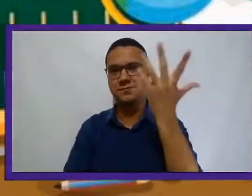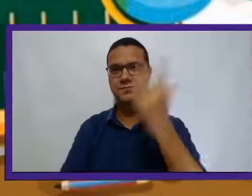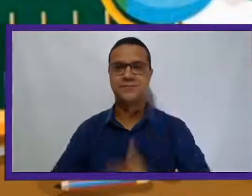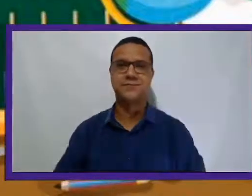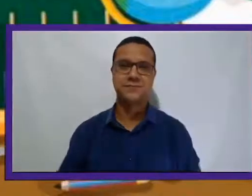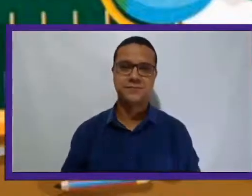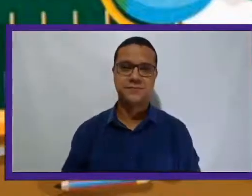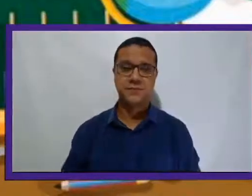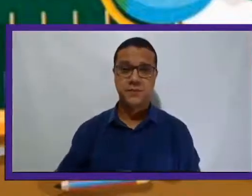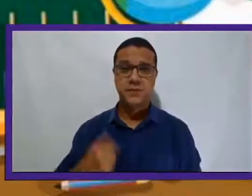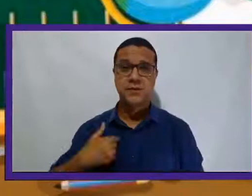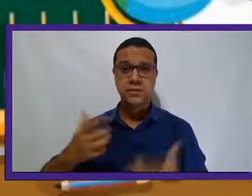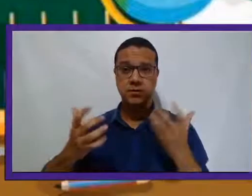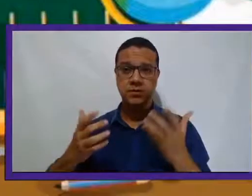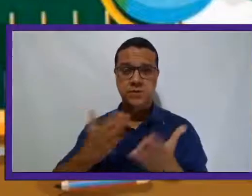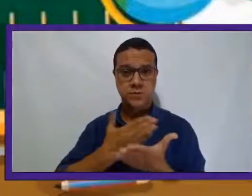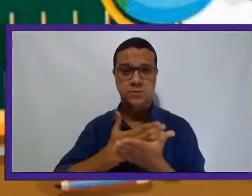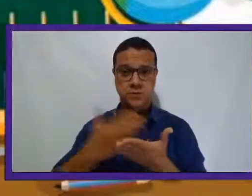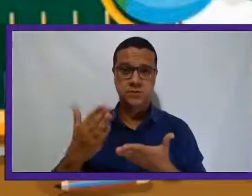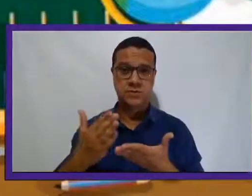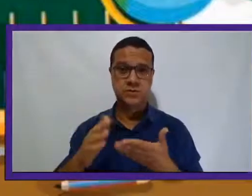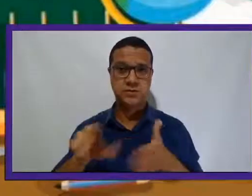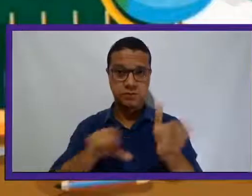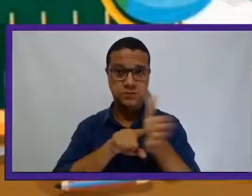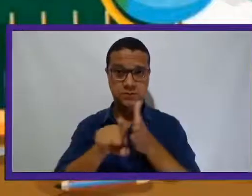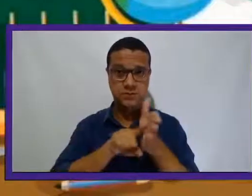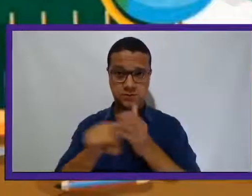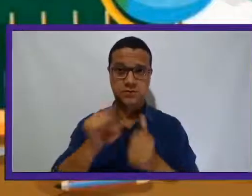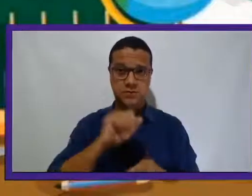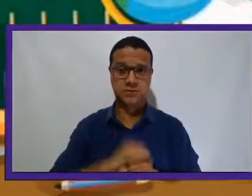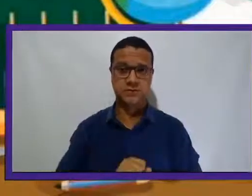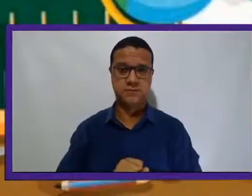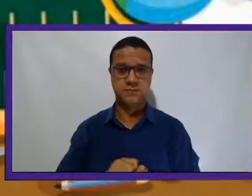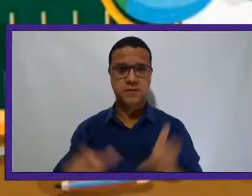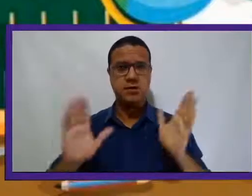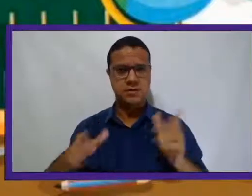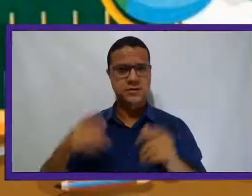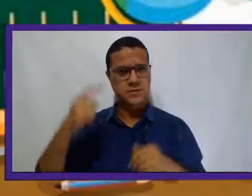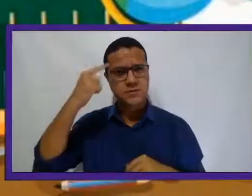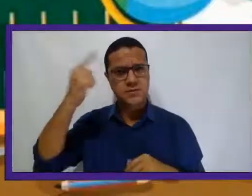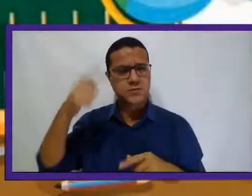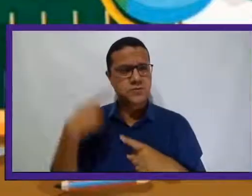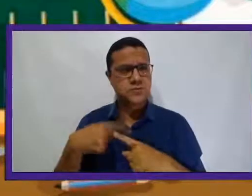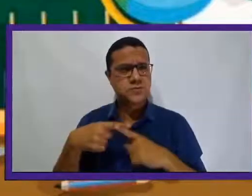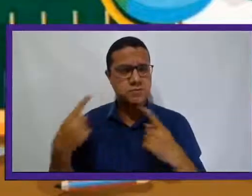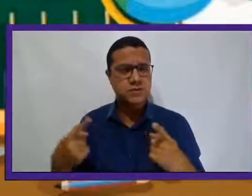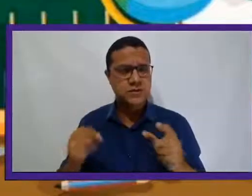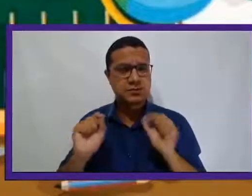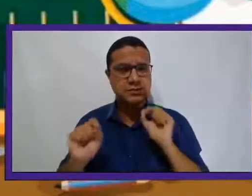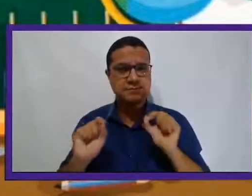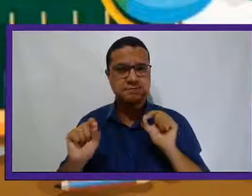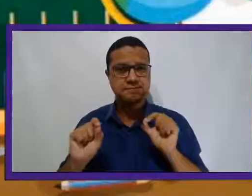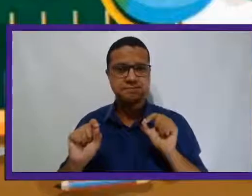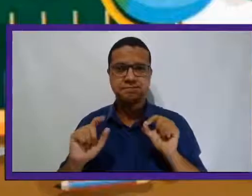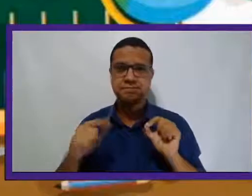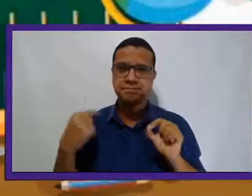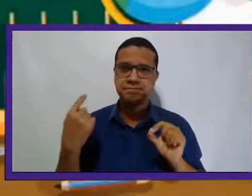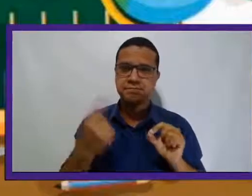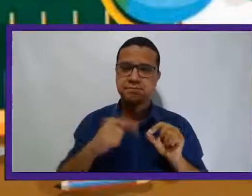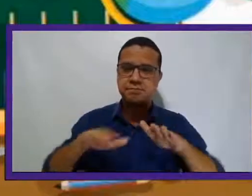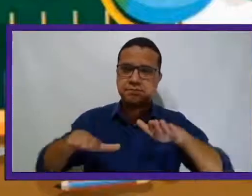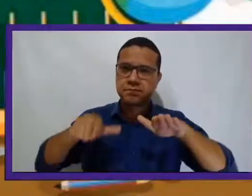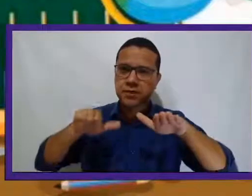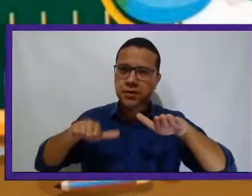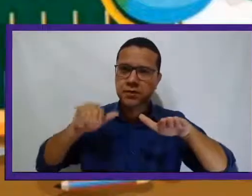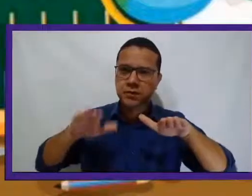Agora eu quero começar essa aula Fazendo uma pergunta para vocês Você já parou para pensar Por que que Quando a gente